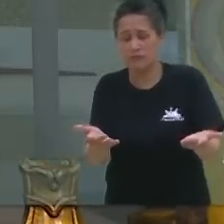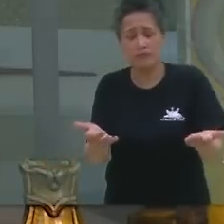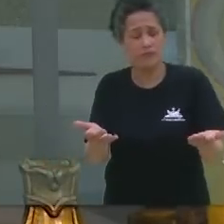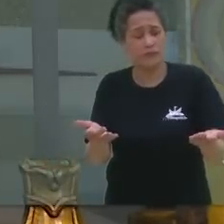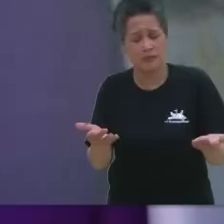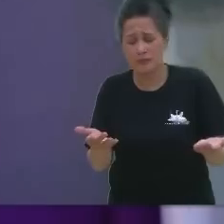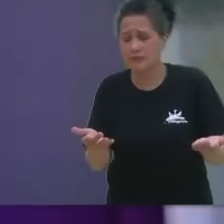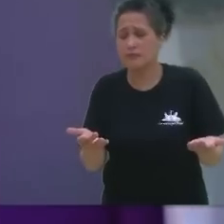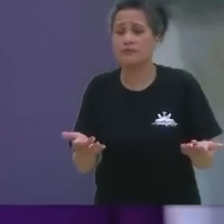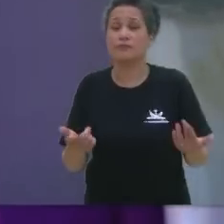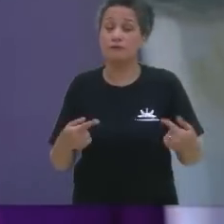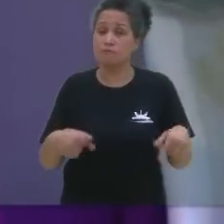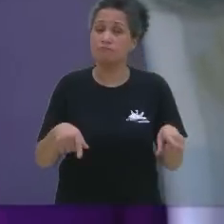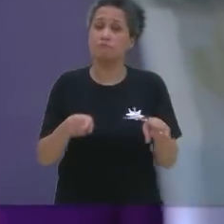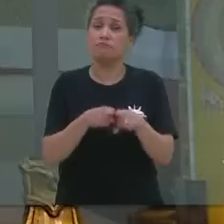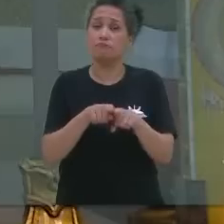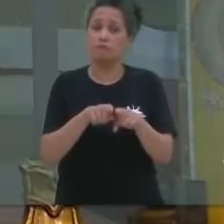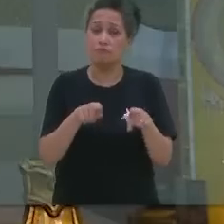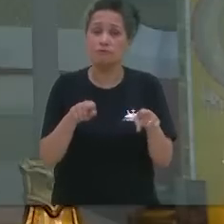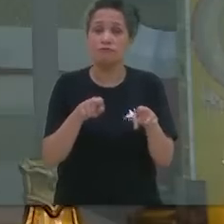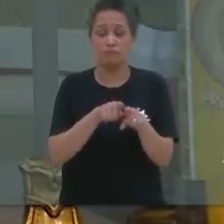Perdeu também nosso